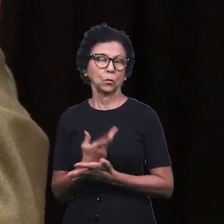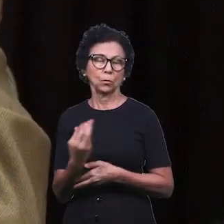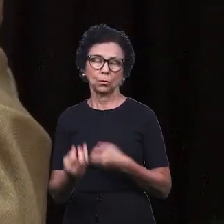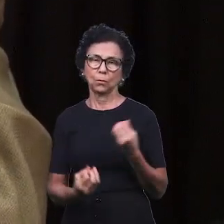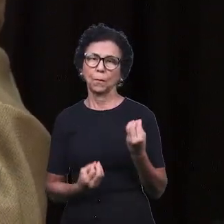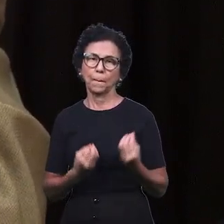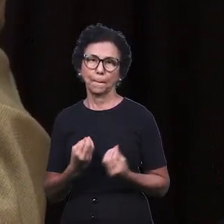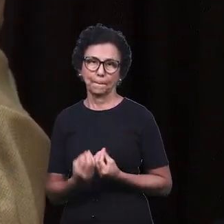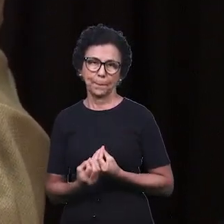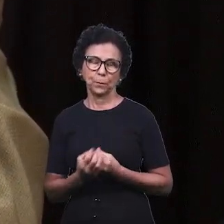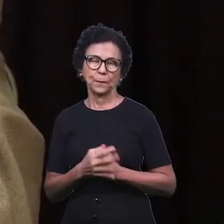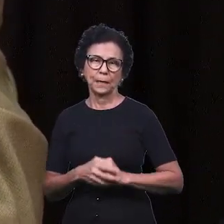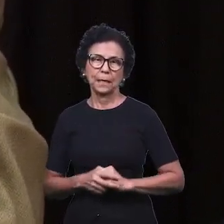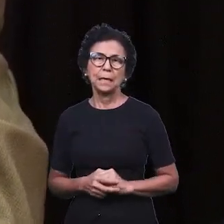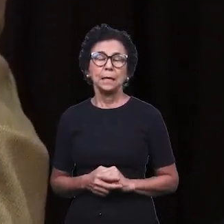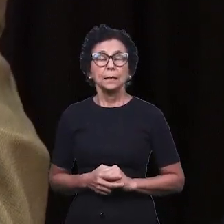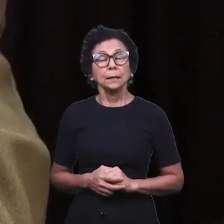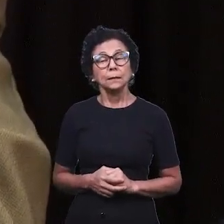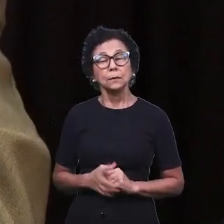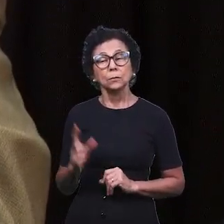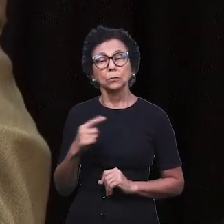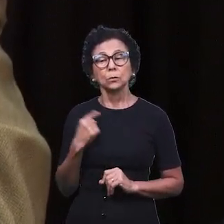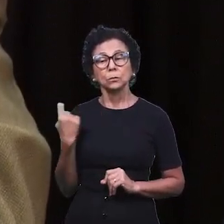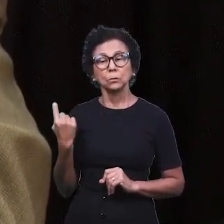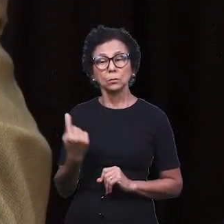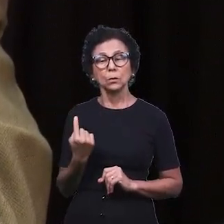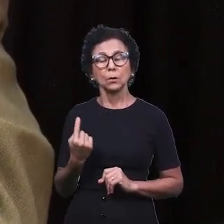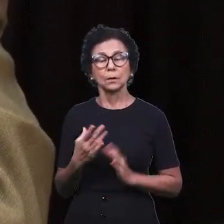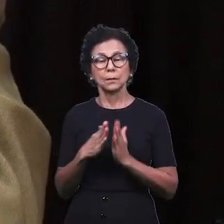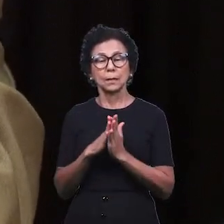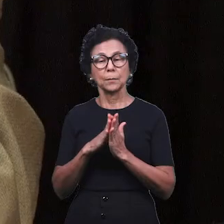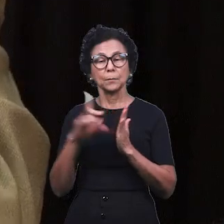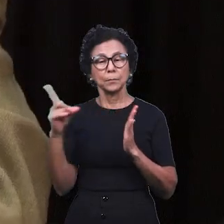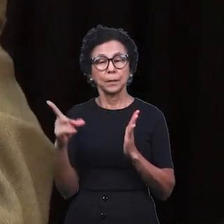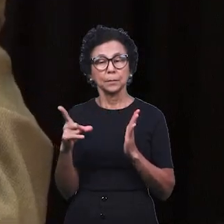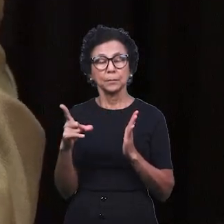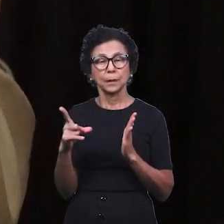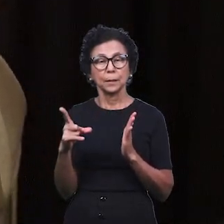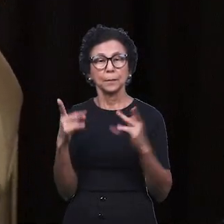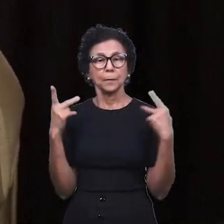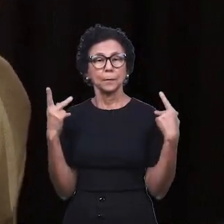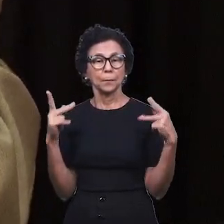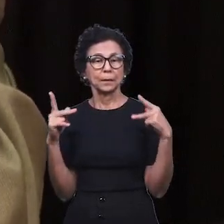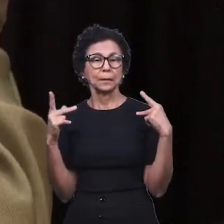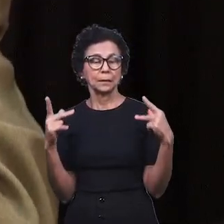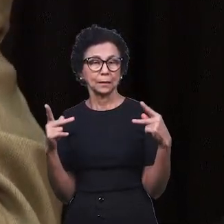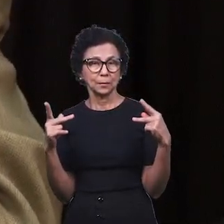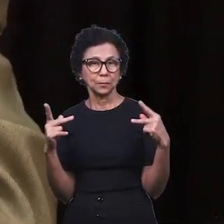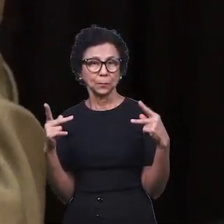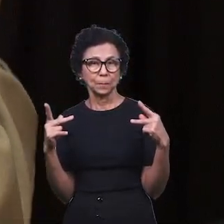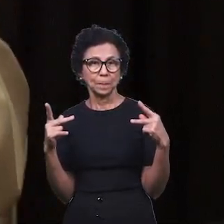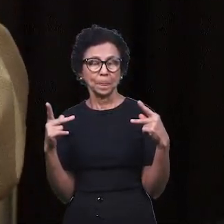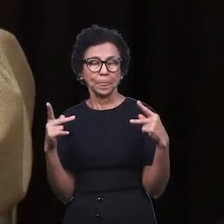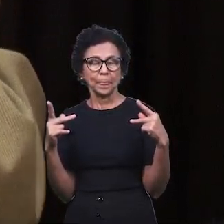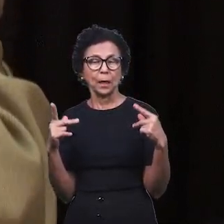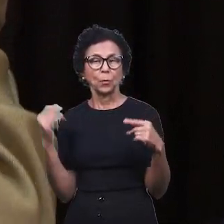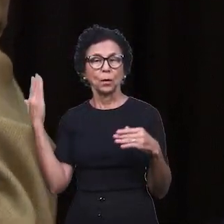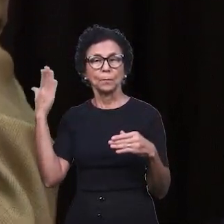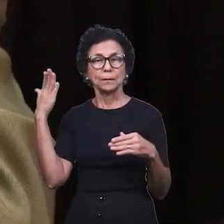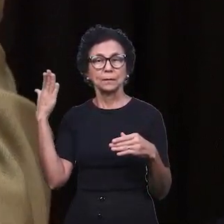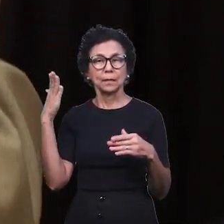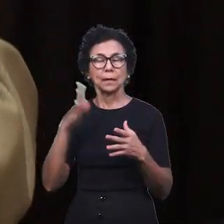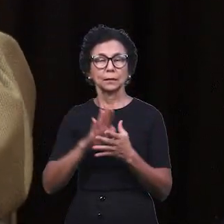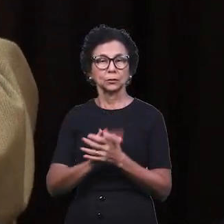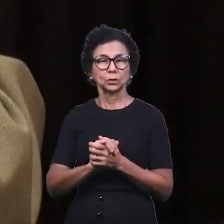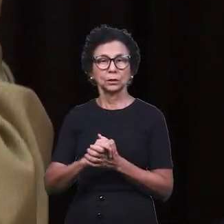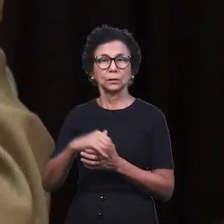na letra, essa palavra é revelada, a gente vem com essa alegria, né? Comendo da carne, né? Comendo a palavra,